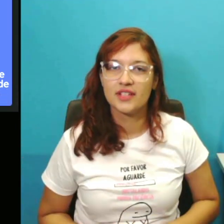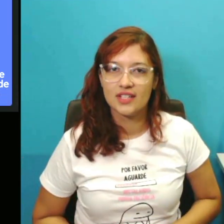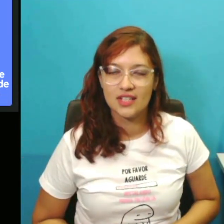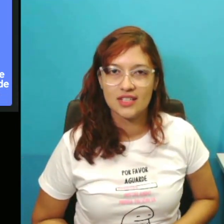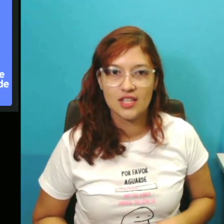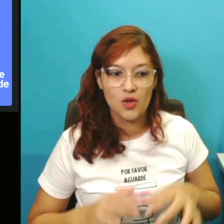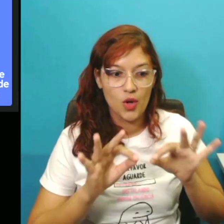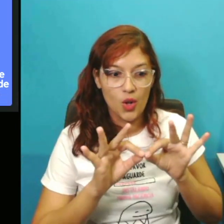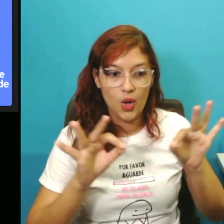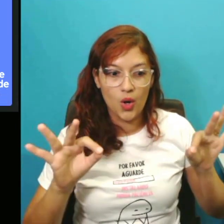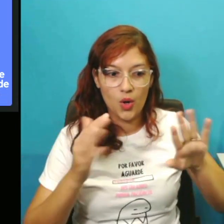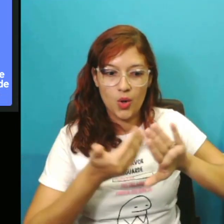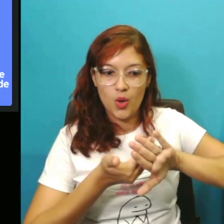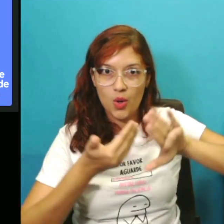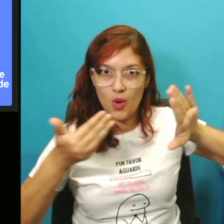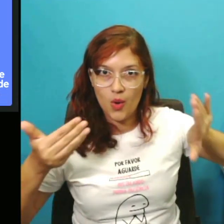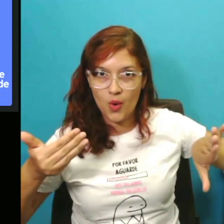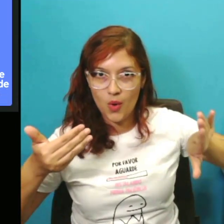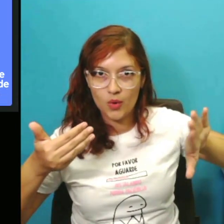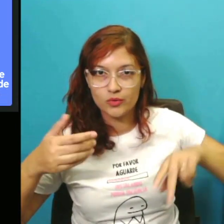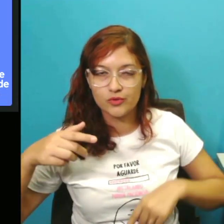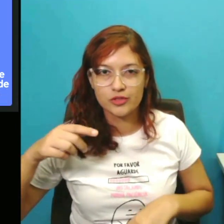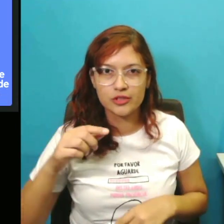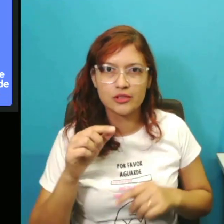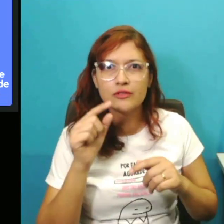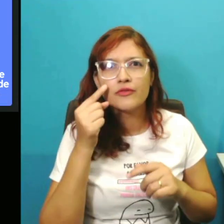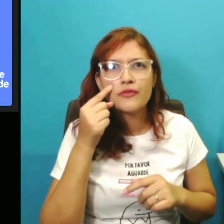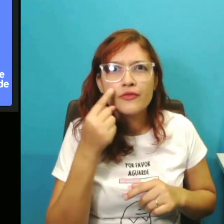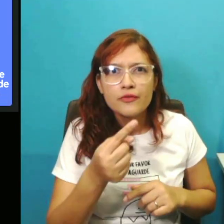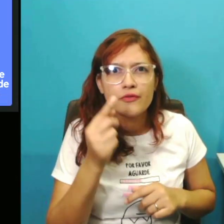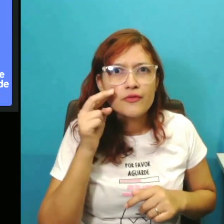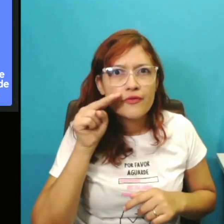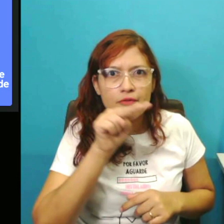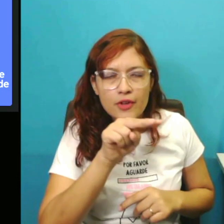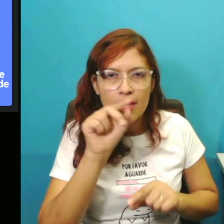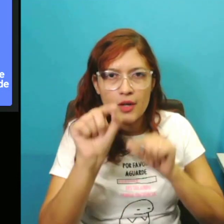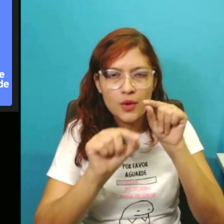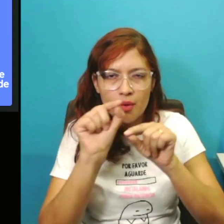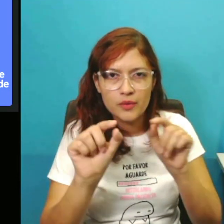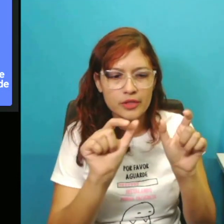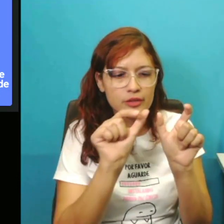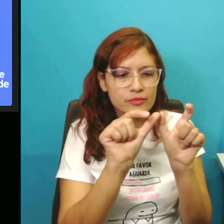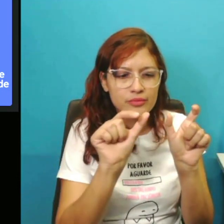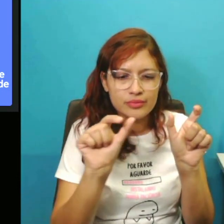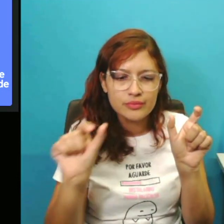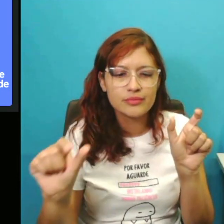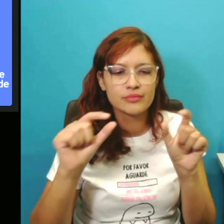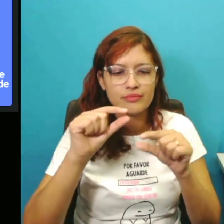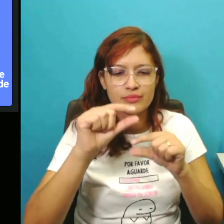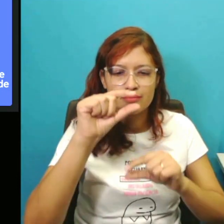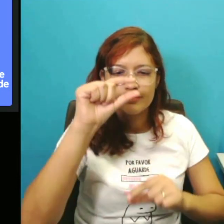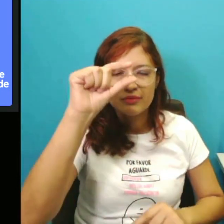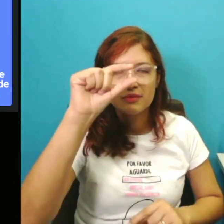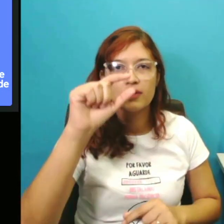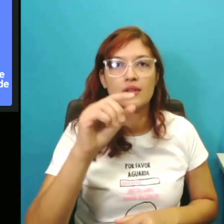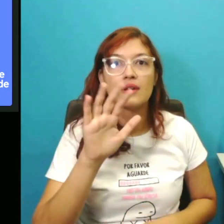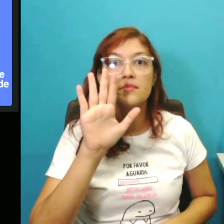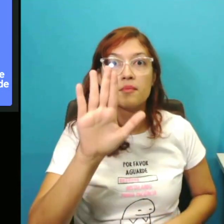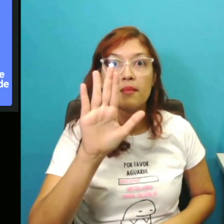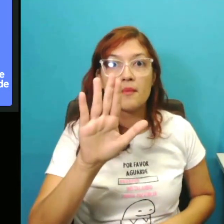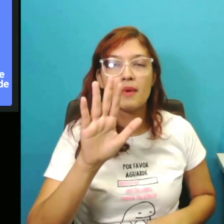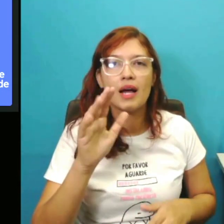imagem diferente. A distância vai alterar, né? Primeiro vimos umas